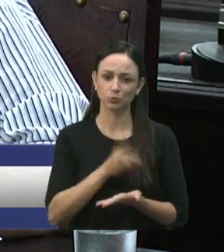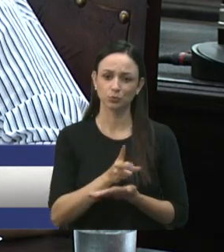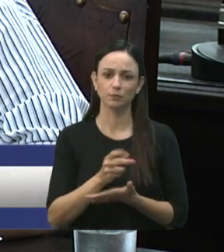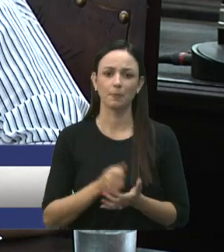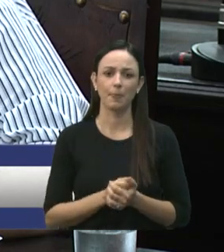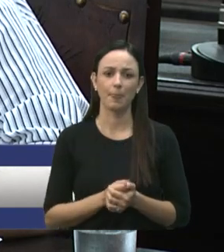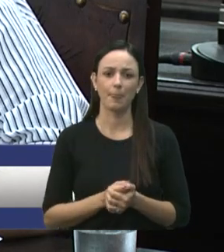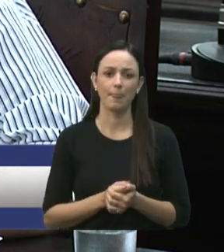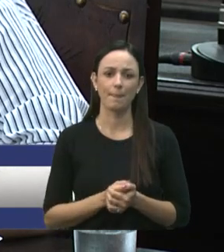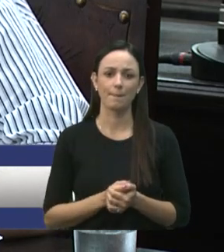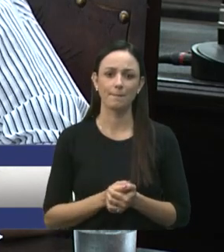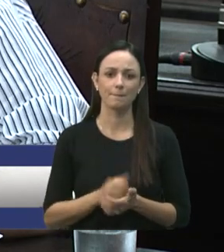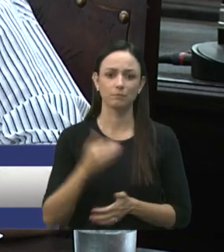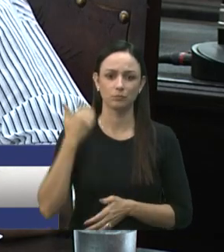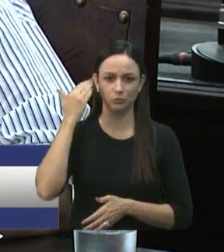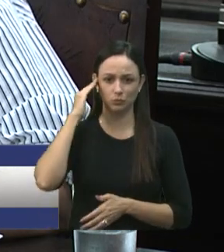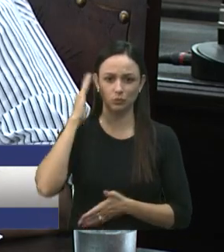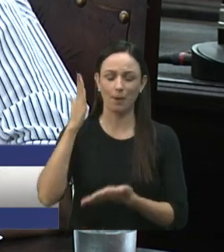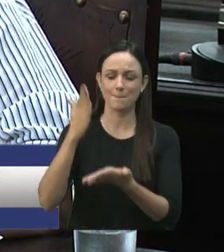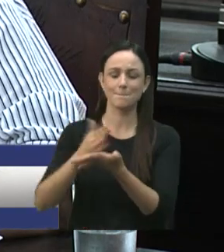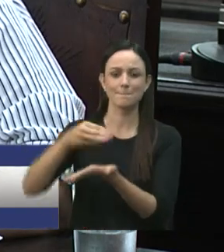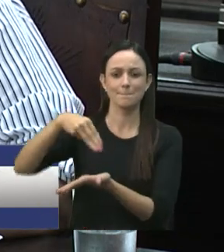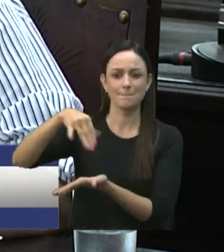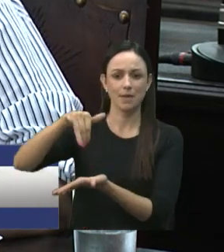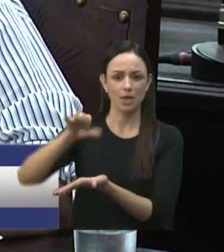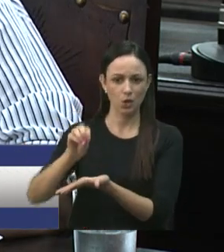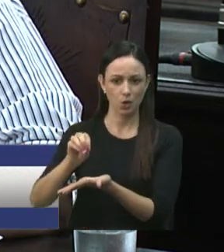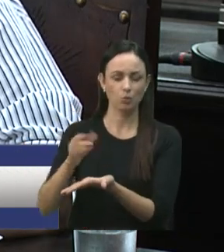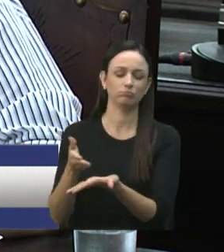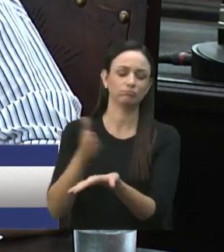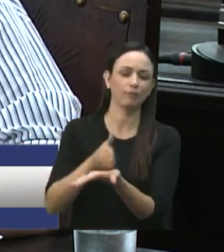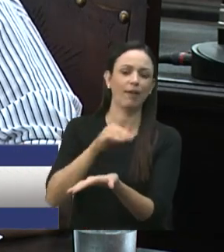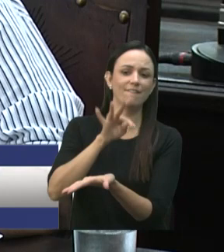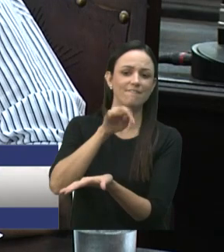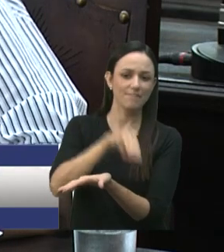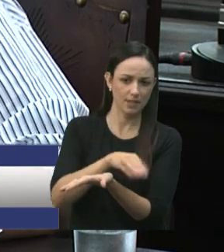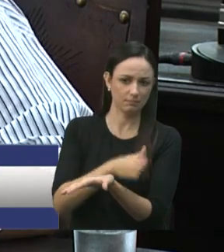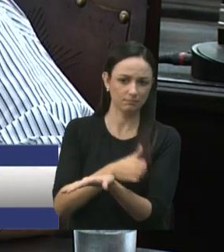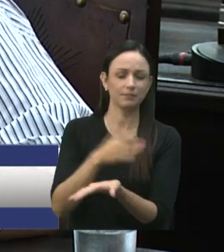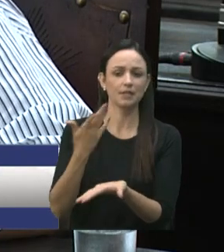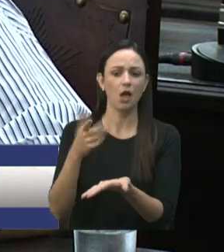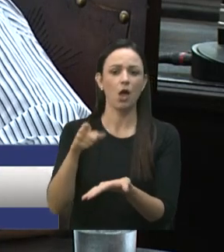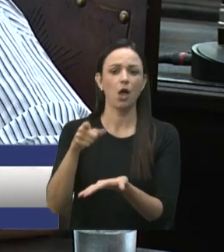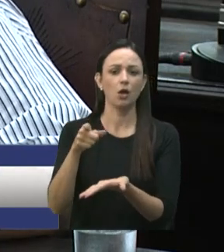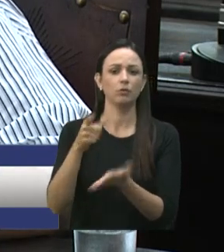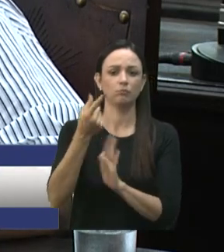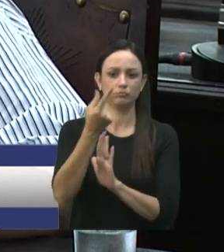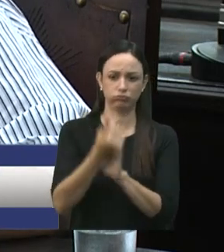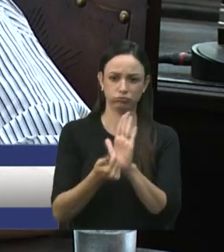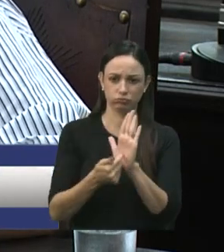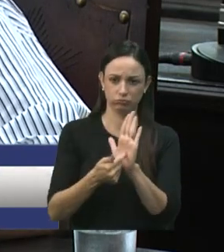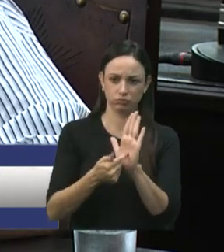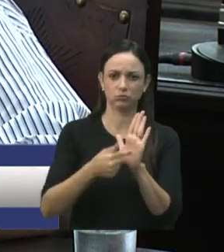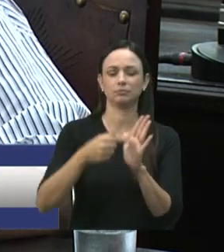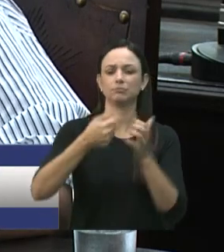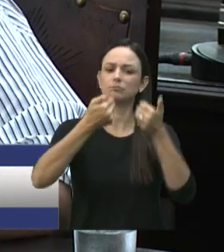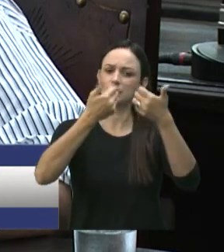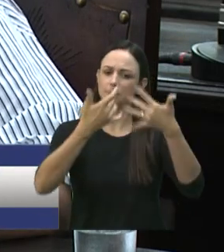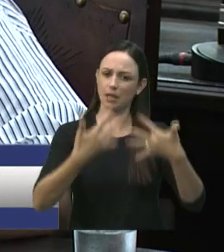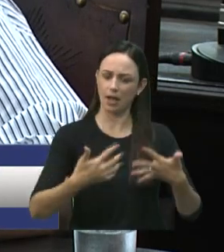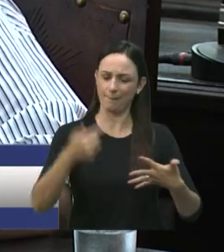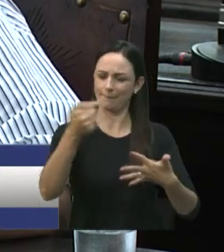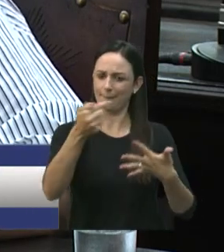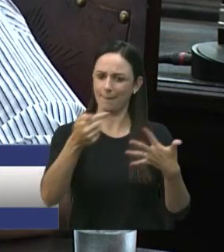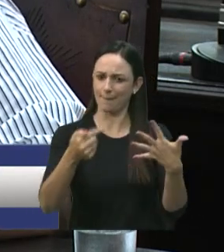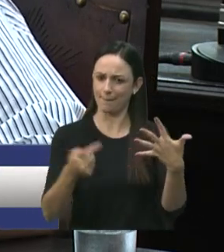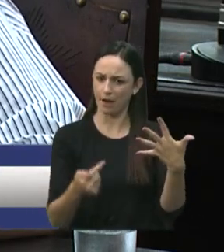Entendendo só o papel do meio e do fim agora, então, na peça orçamentária vai vir descrito quais são os